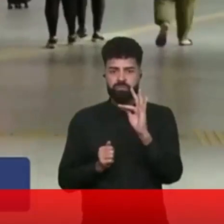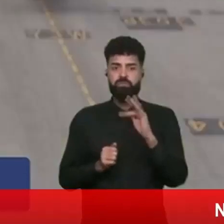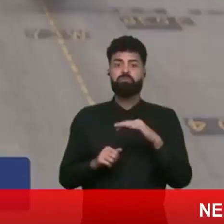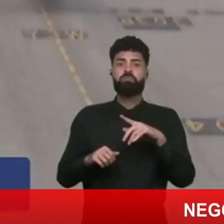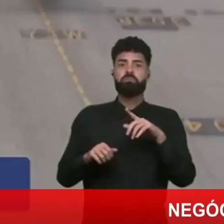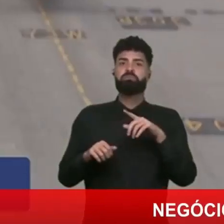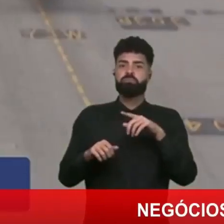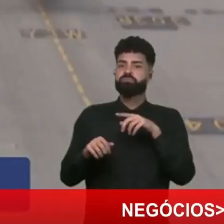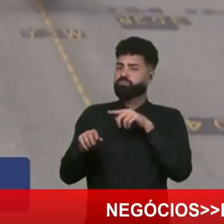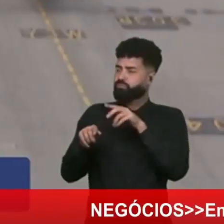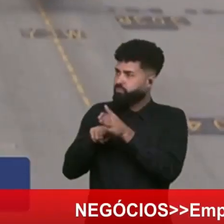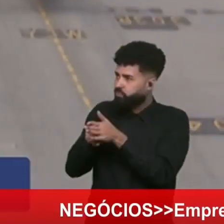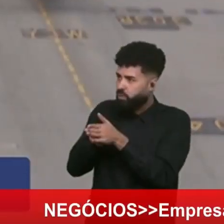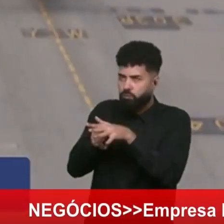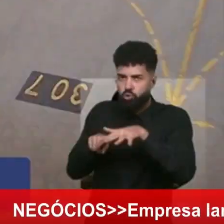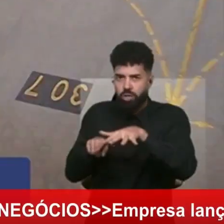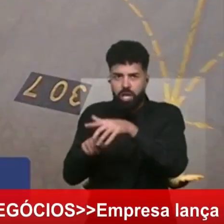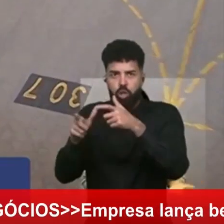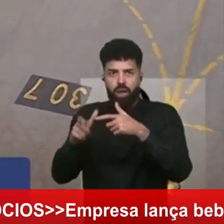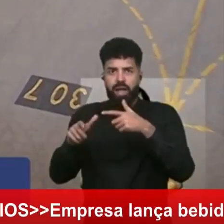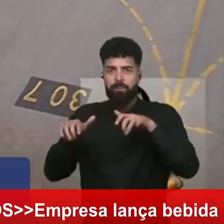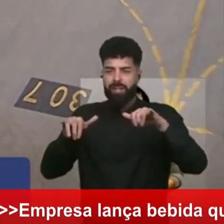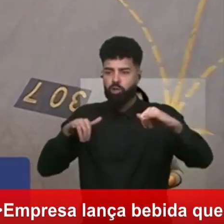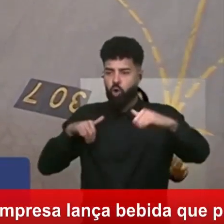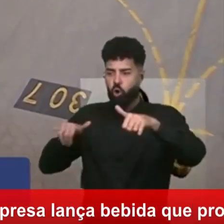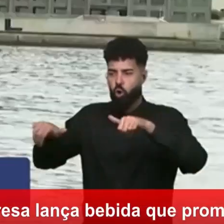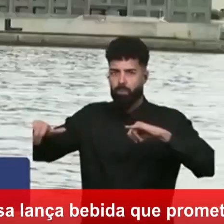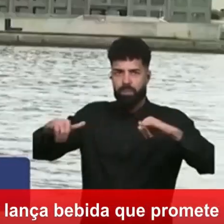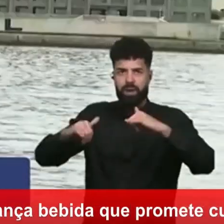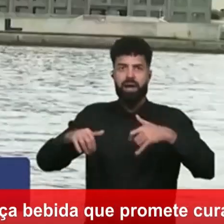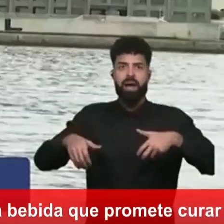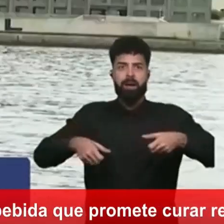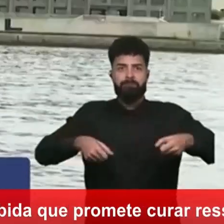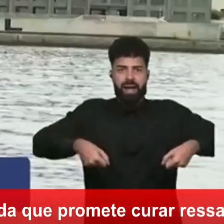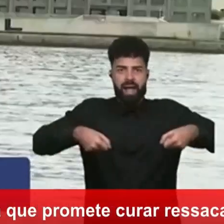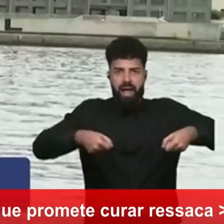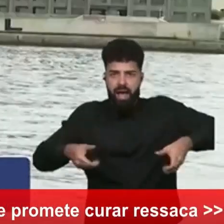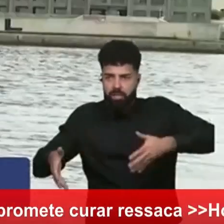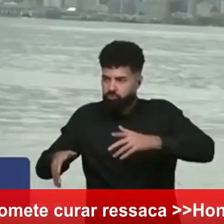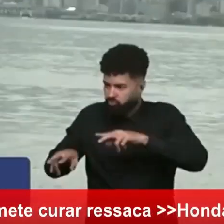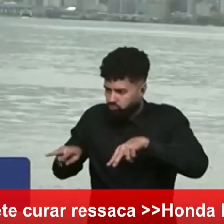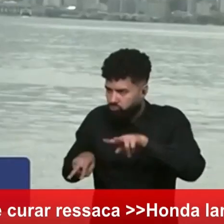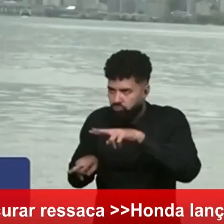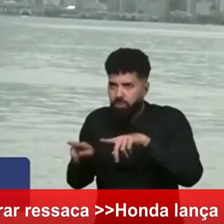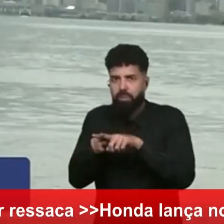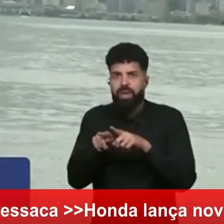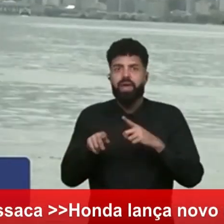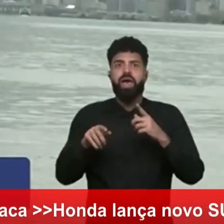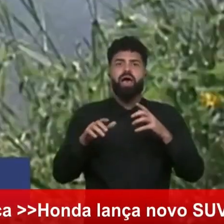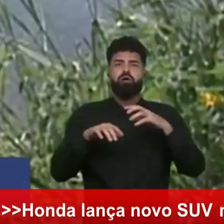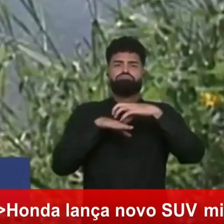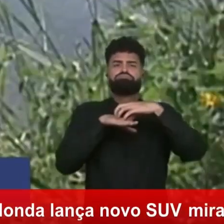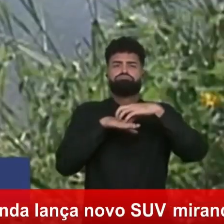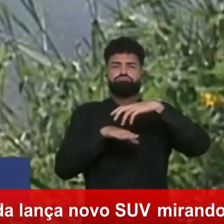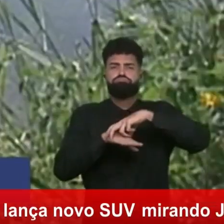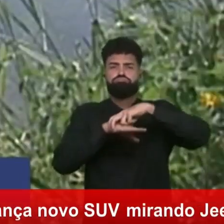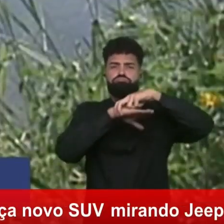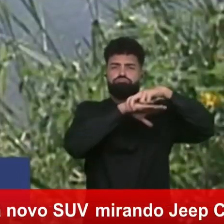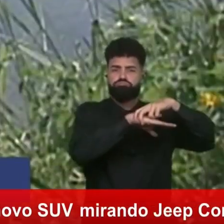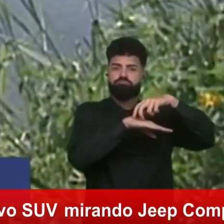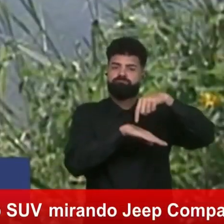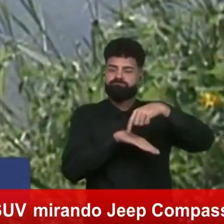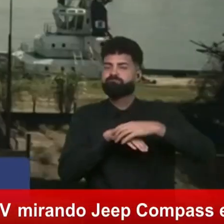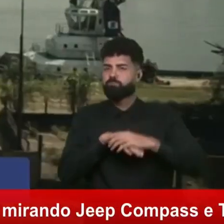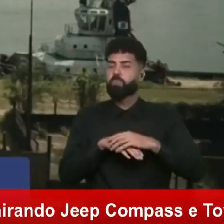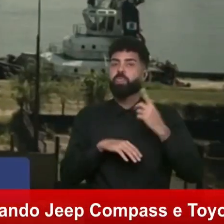em áreas de manobra de aeronaves, bagagens e cargas. A Marinha vai atuar principalmente nas baías de Guanabara e de Sepetiba, no estado